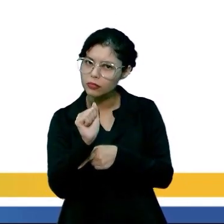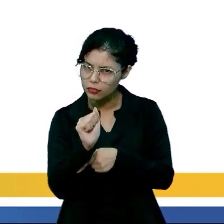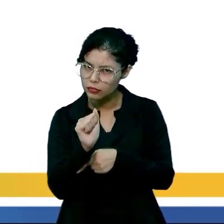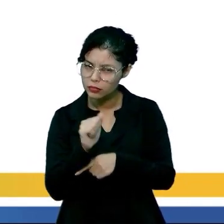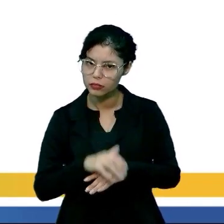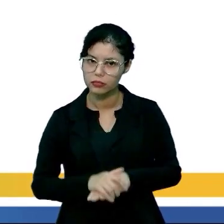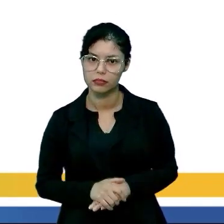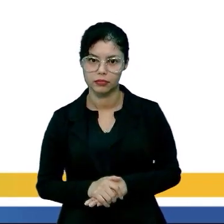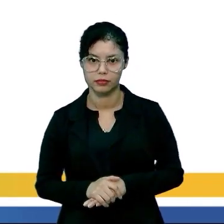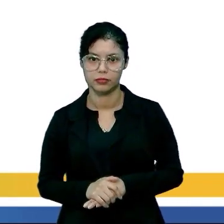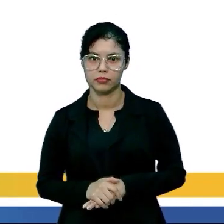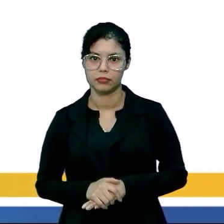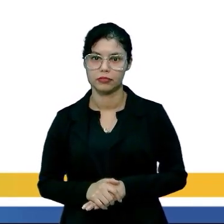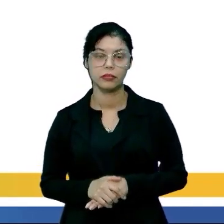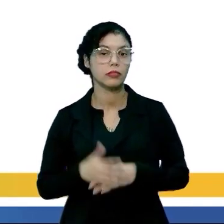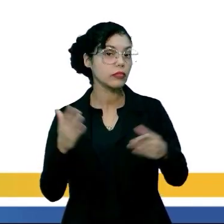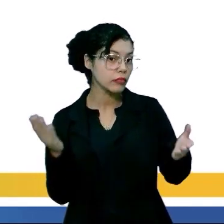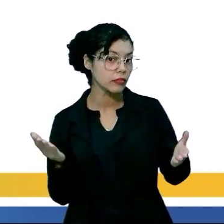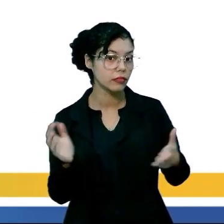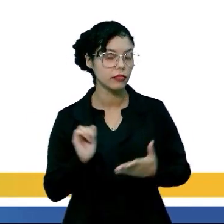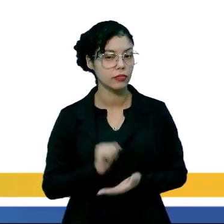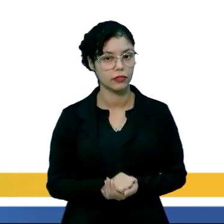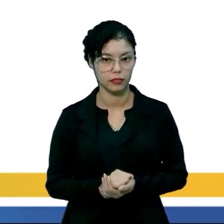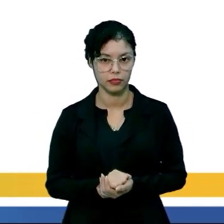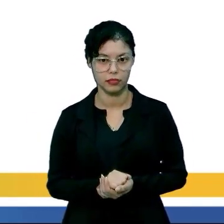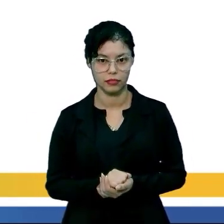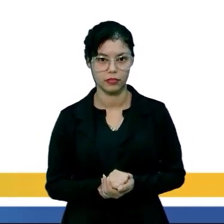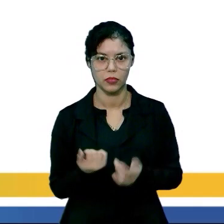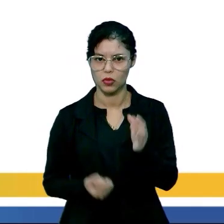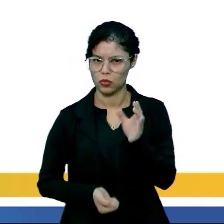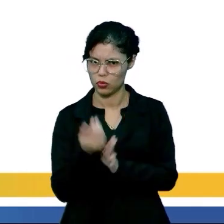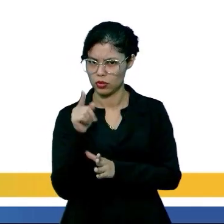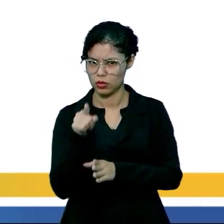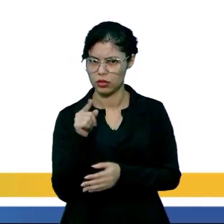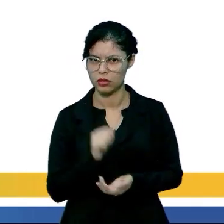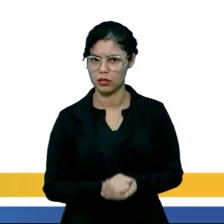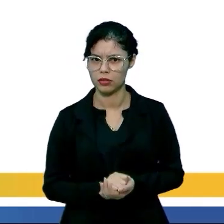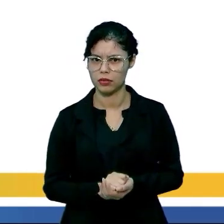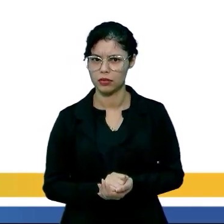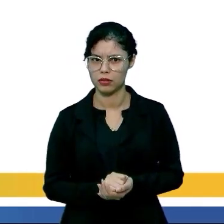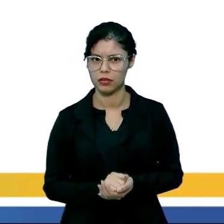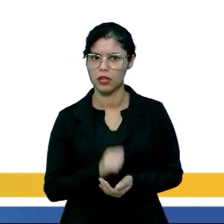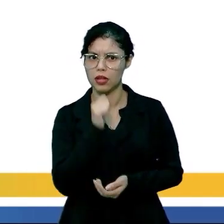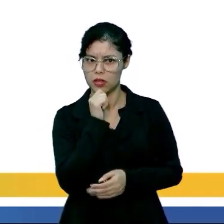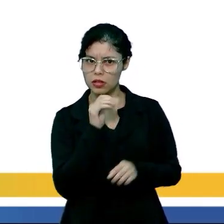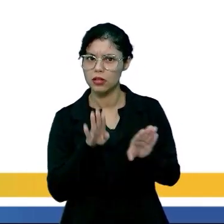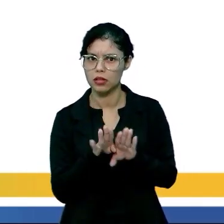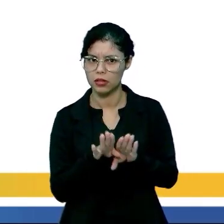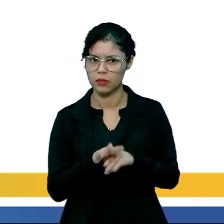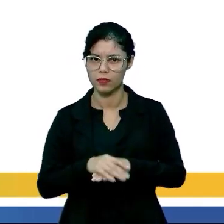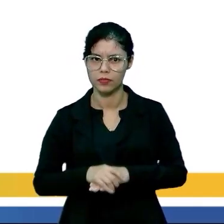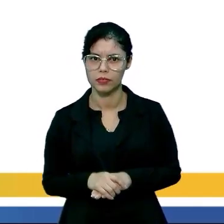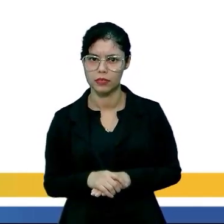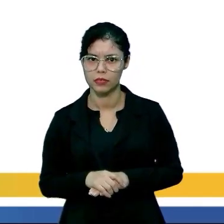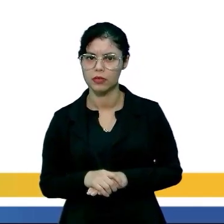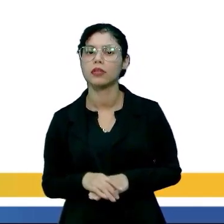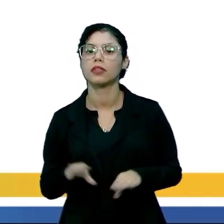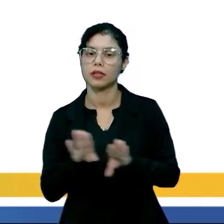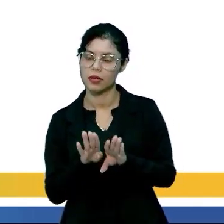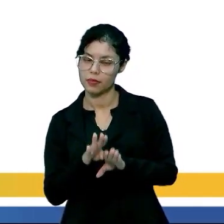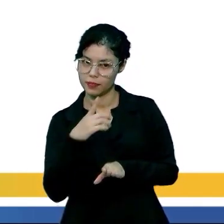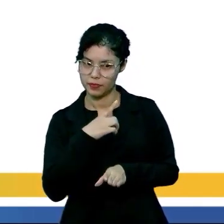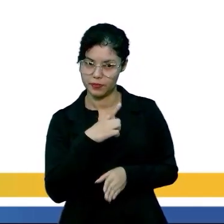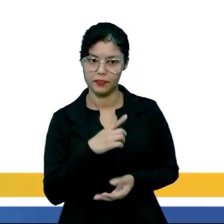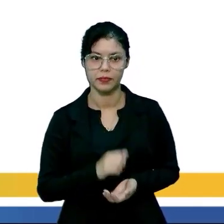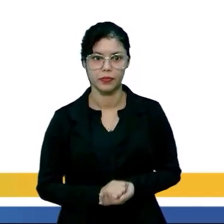surgimento de esporos? E aí? Só aqui que surgiu esporos ou a briófitas também tem? A briófitas também tem,